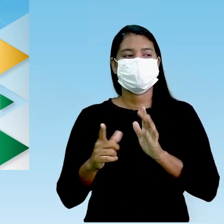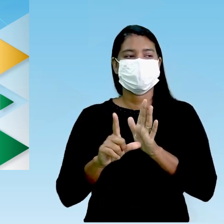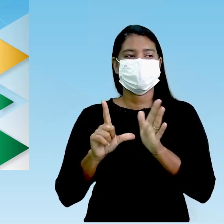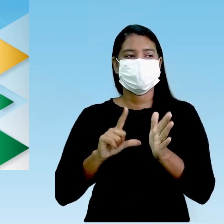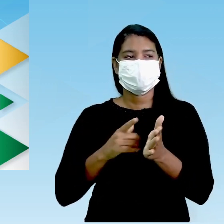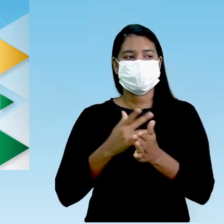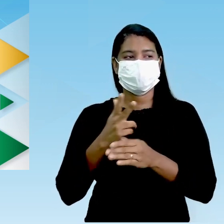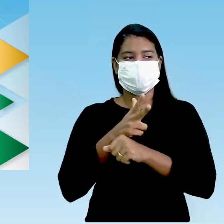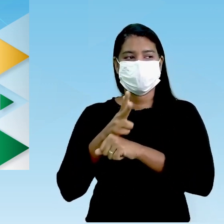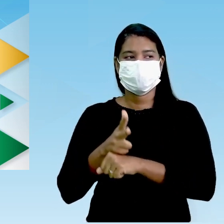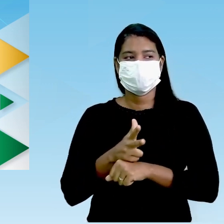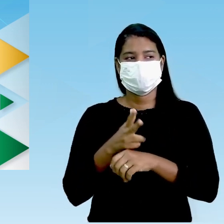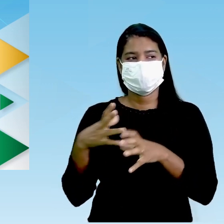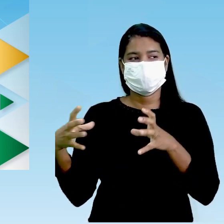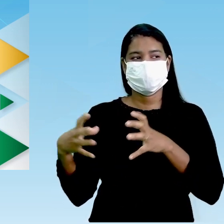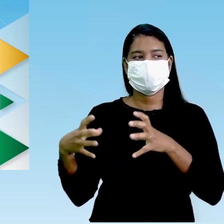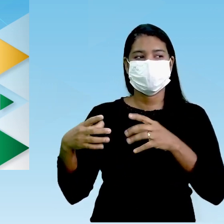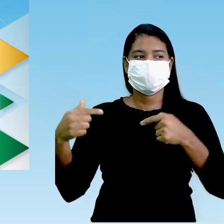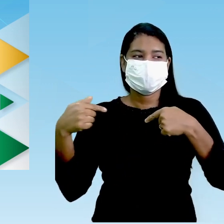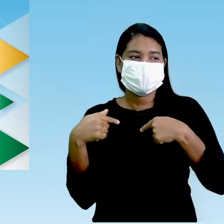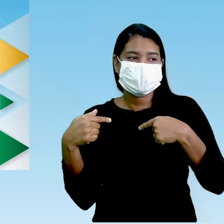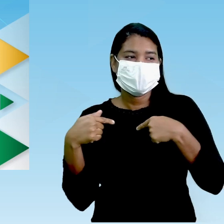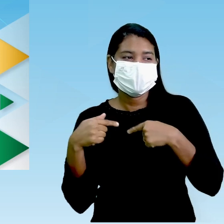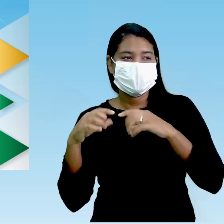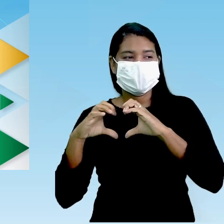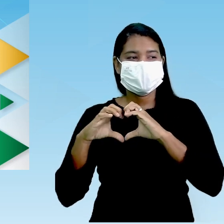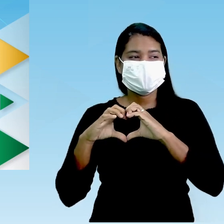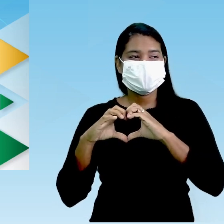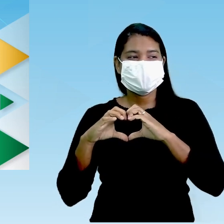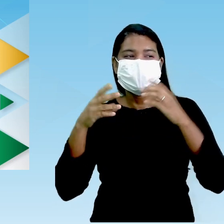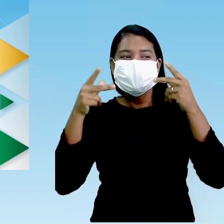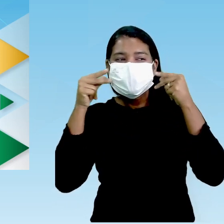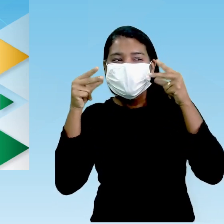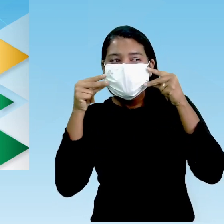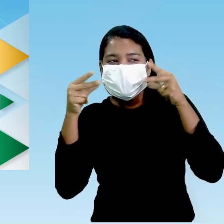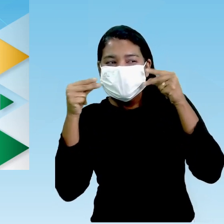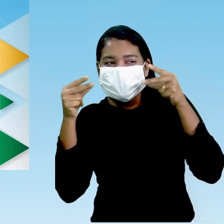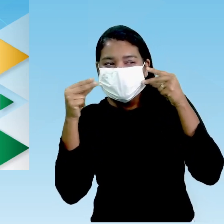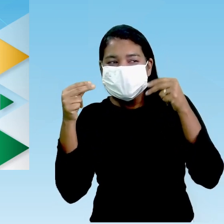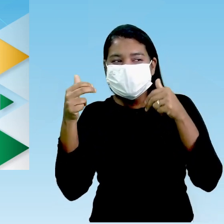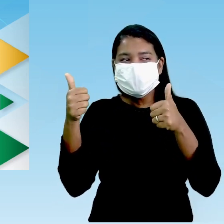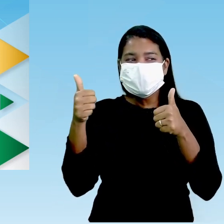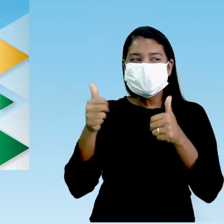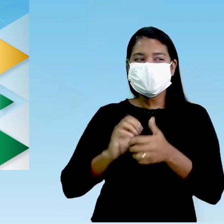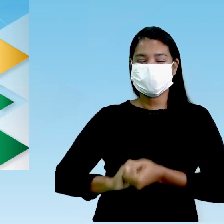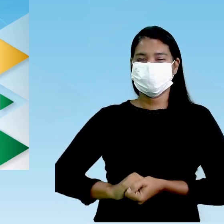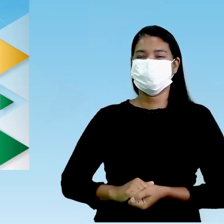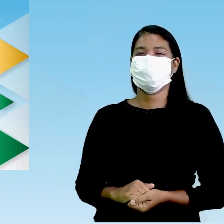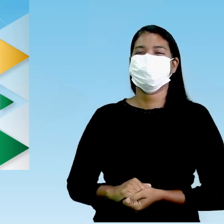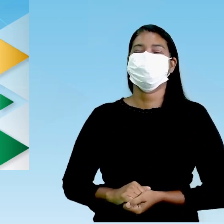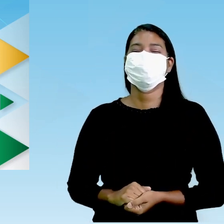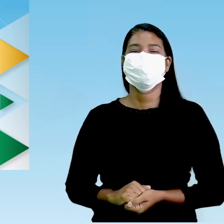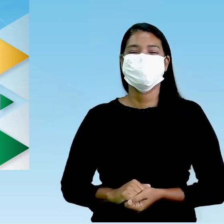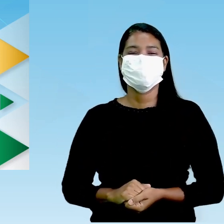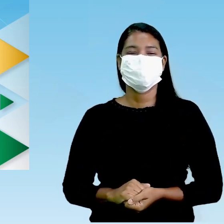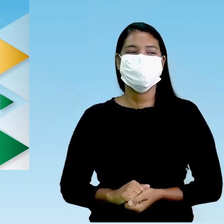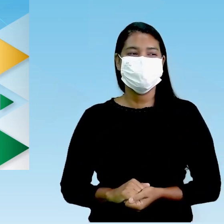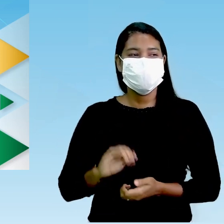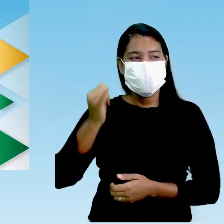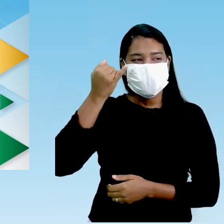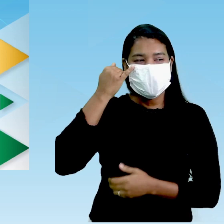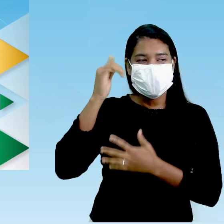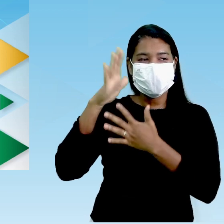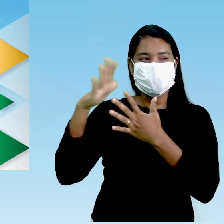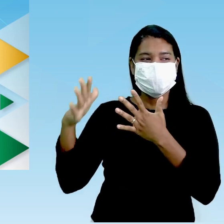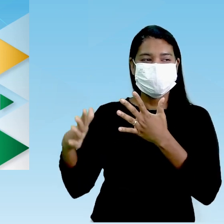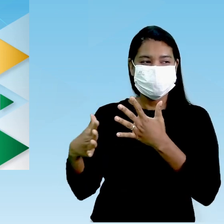videoaula, nossa equipe, hoje ela está conosco, a Mandy Mia, tá aqui, ó. A Mandinha tá com a gente. A Joyce